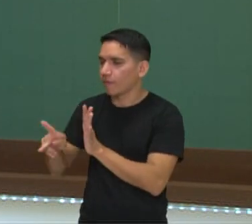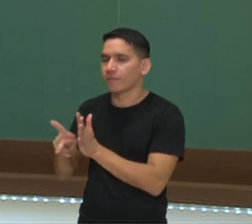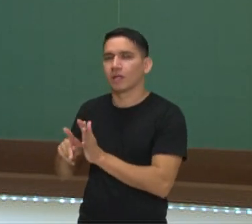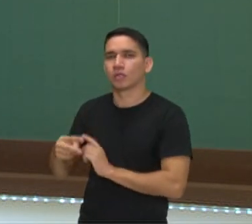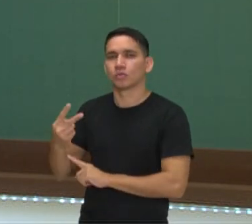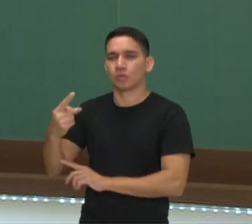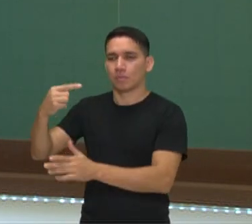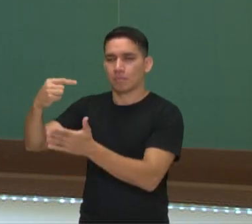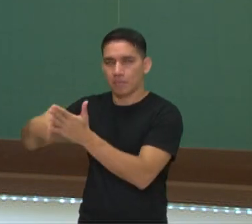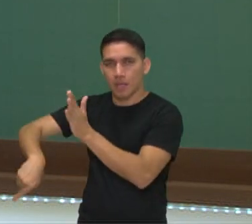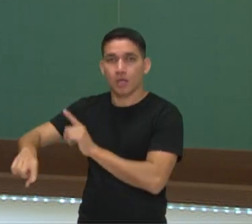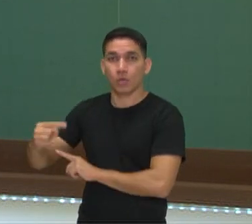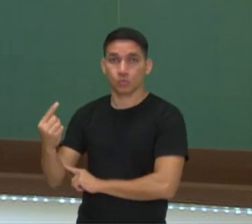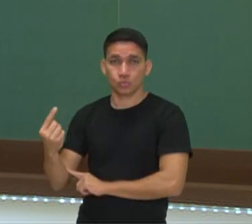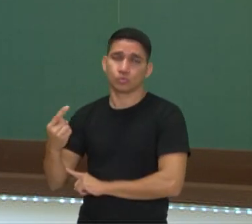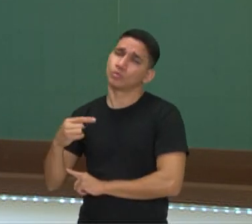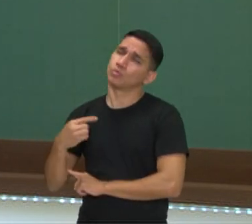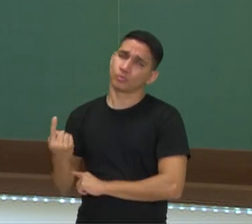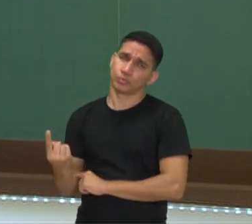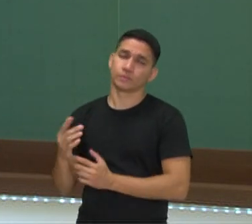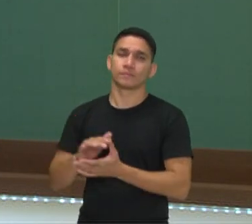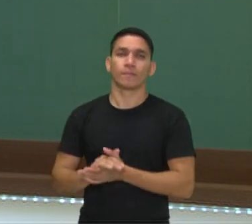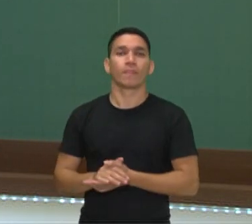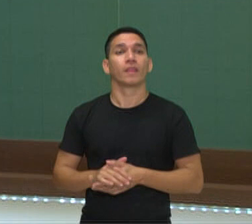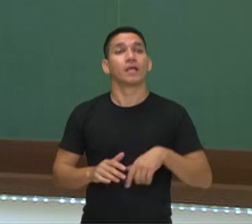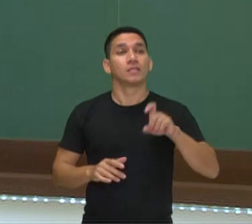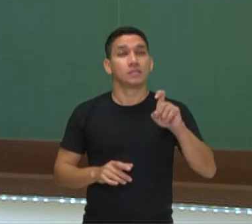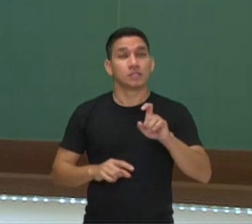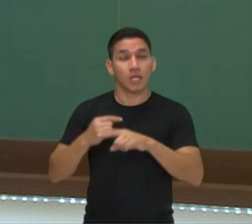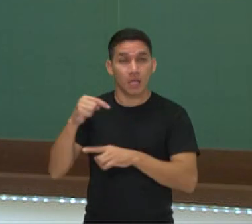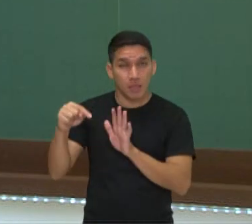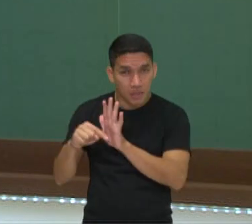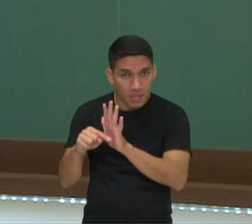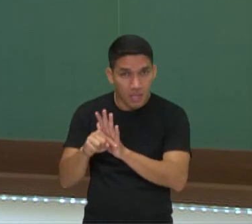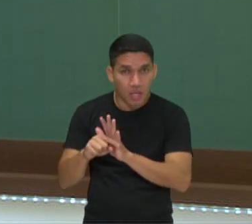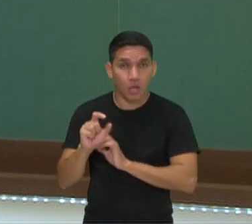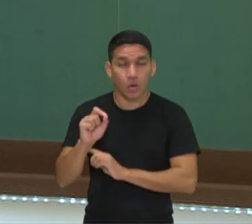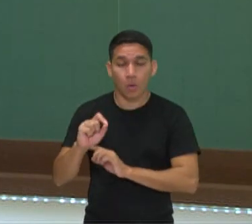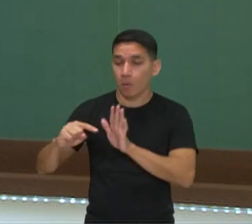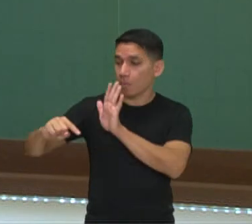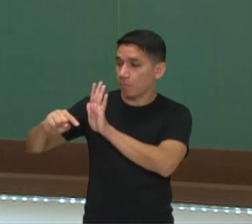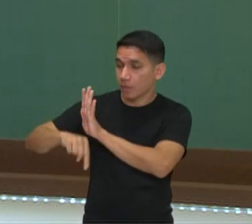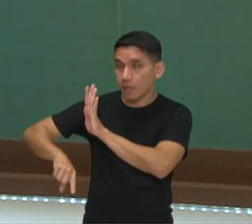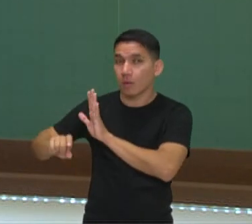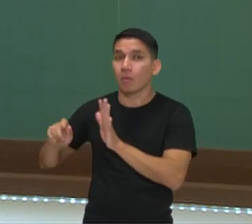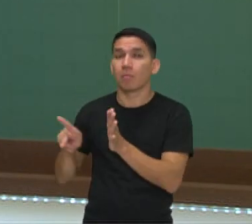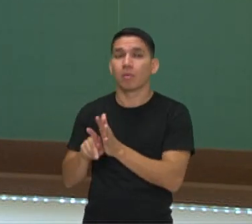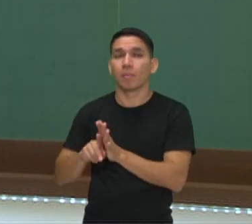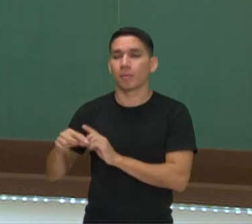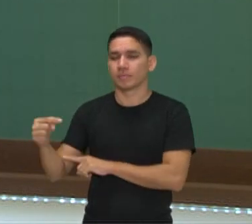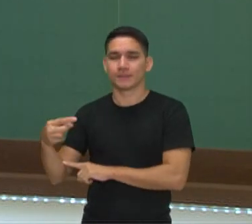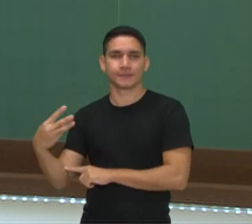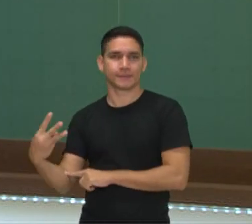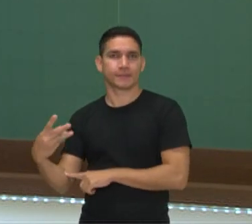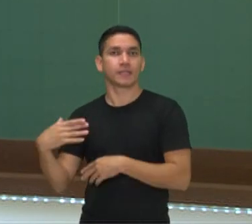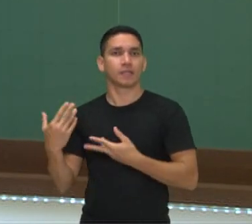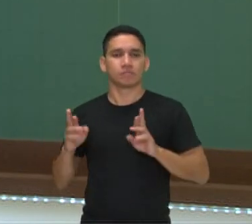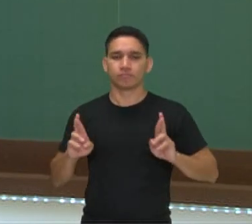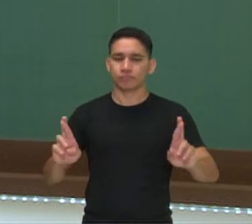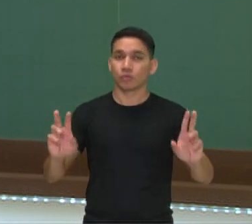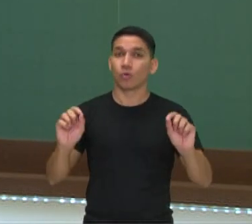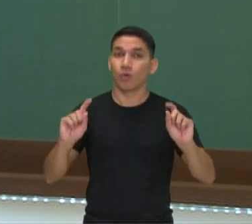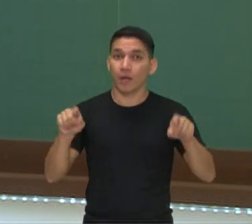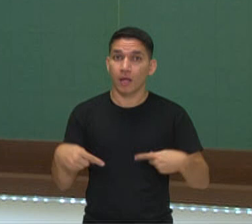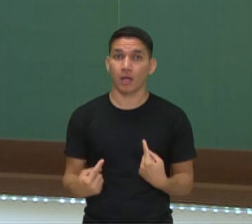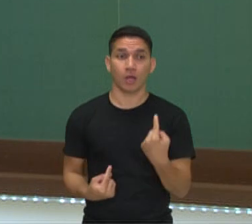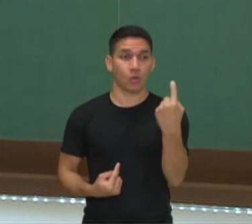1. Resposta negativa, o 1 passa diminuindo, menos 3. Então, as duas soluções dessa equação são